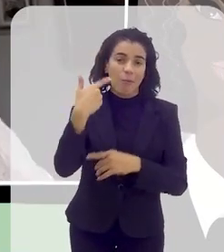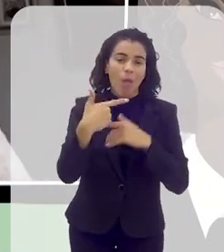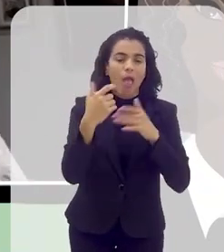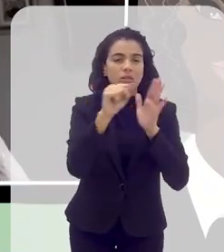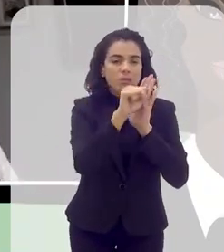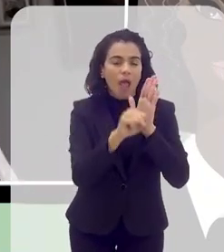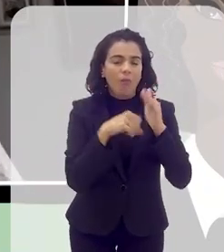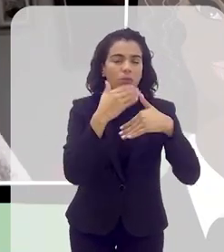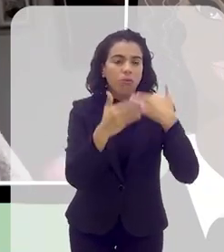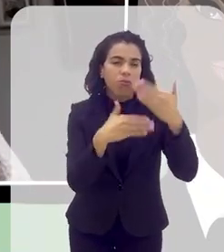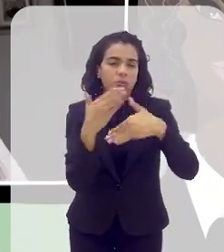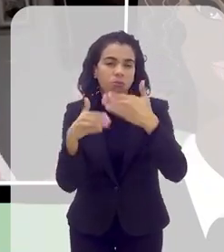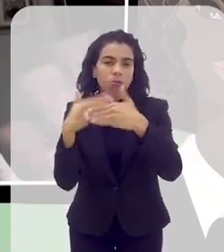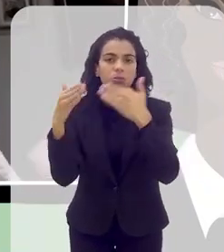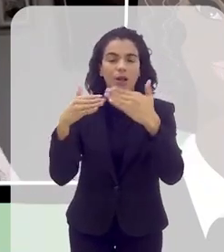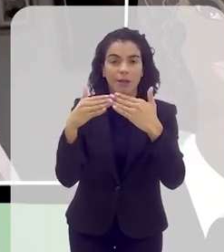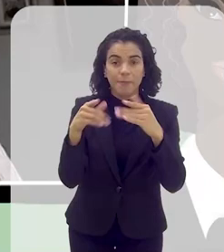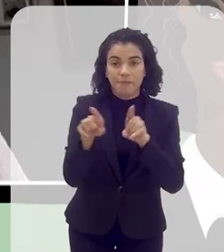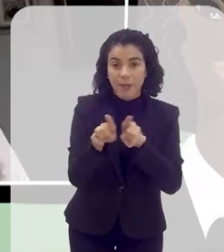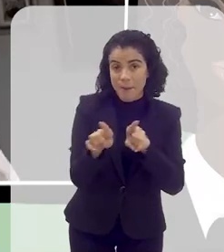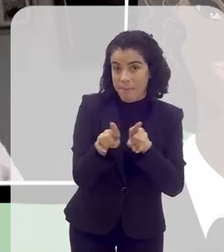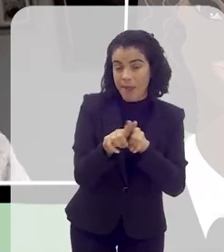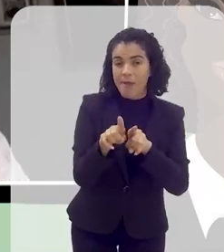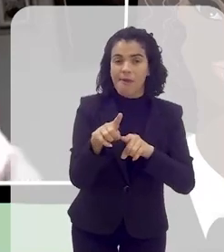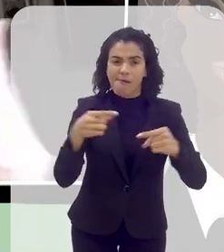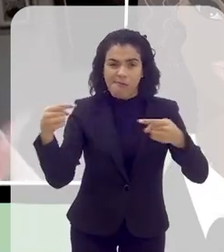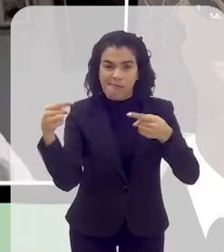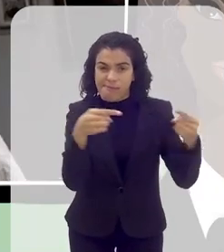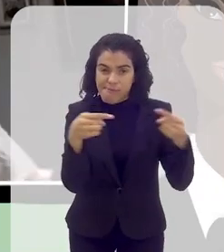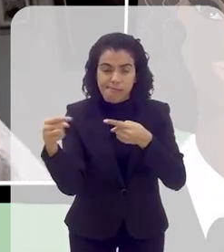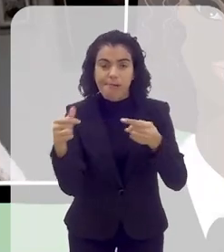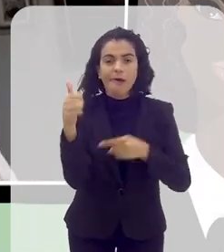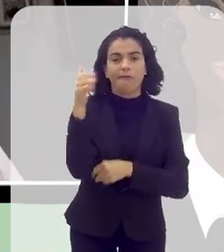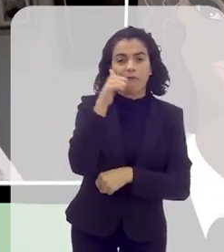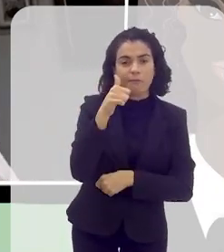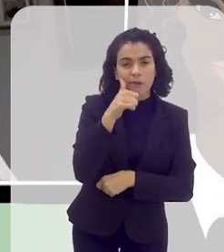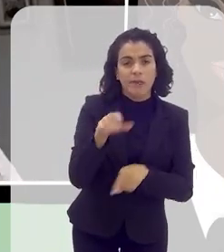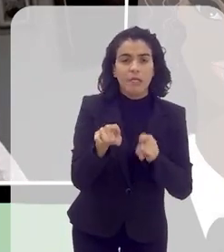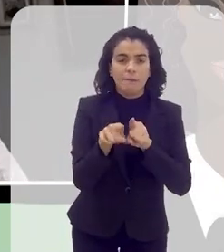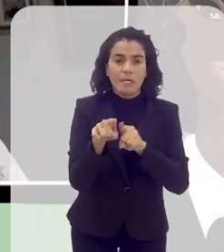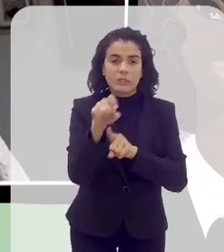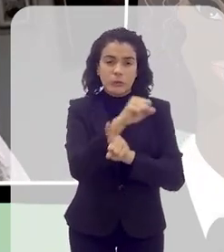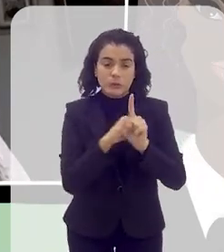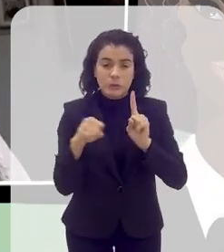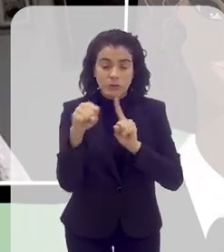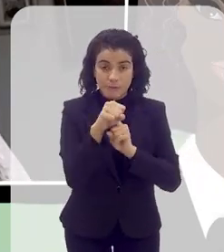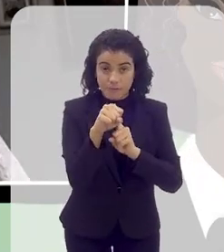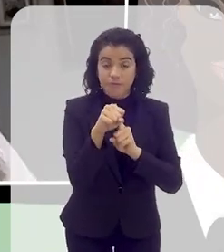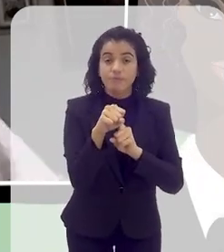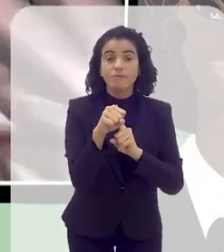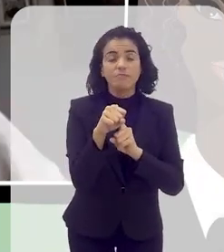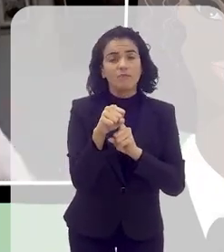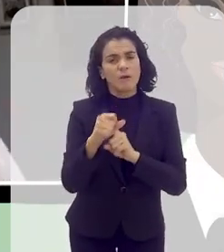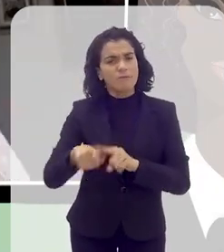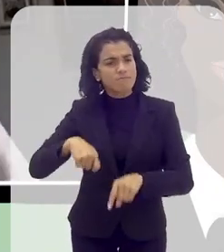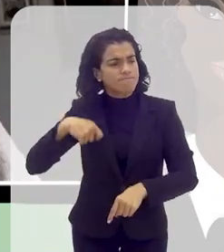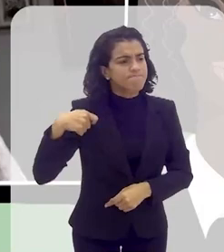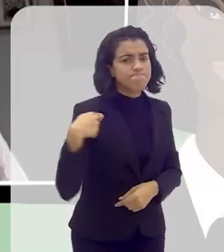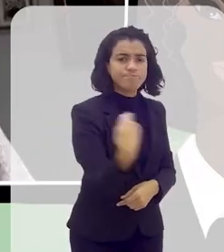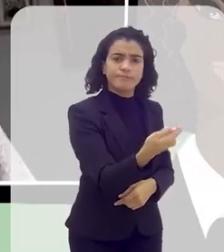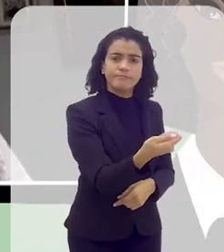Porque isso é muito antigo, e a rivalização feminina e todas essas questões sociais é,